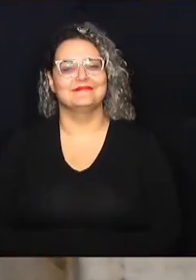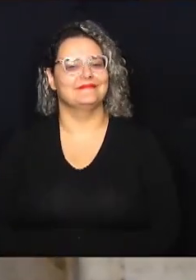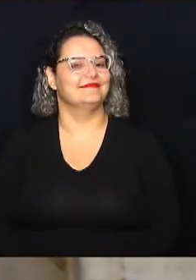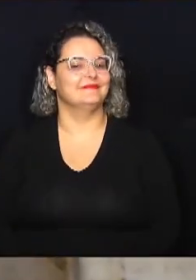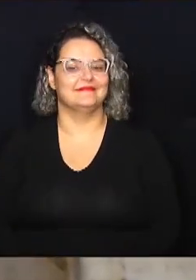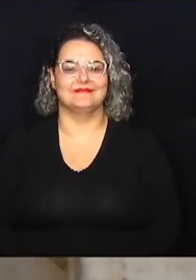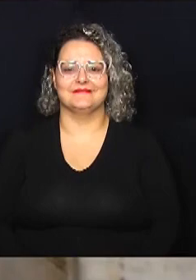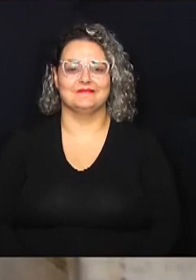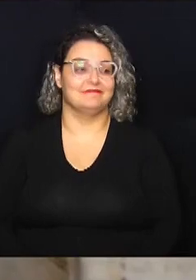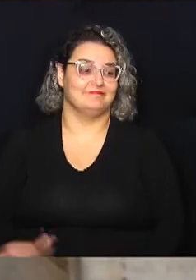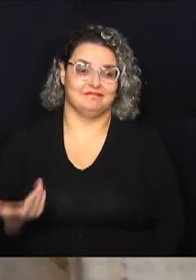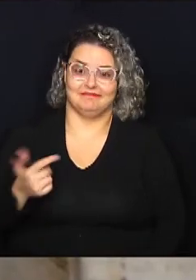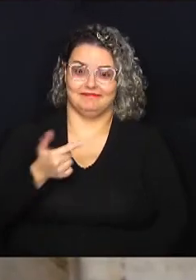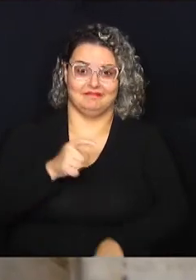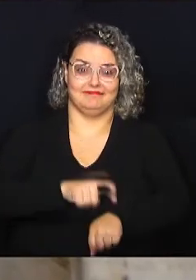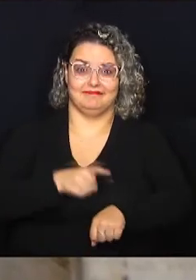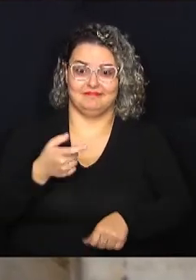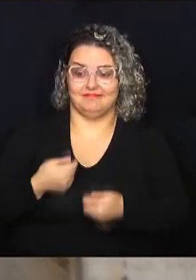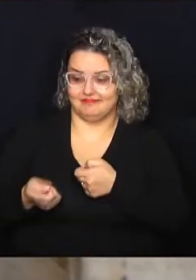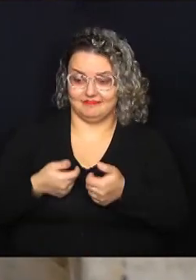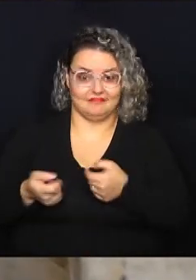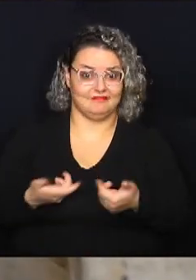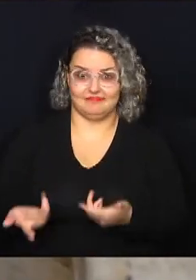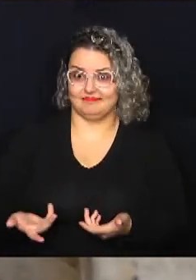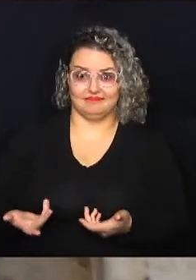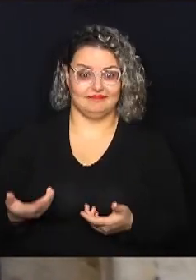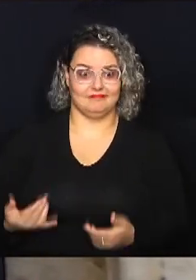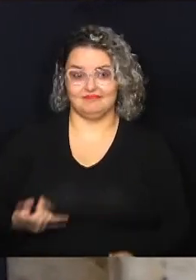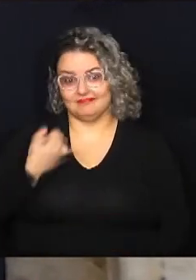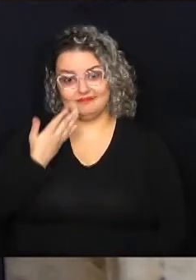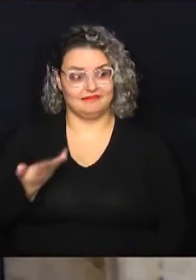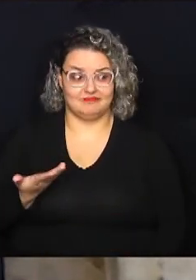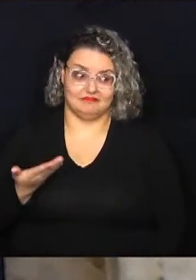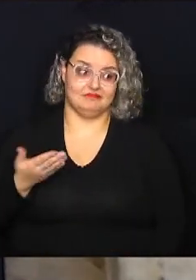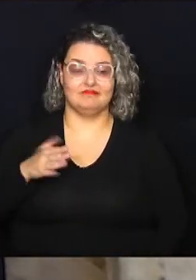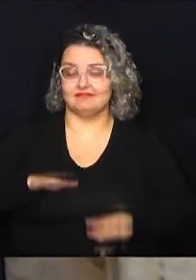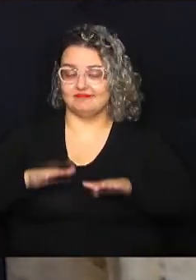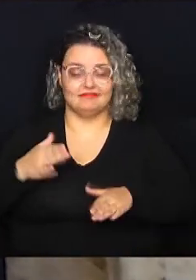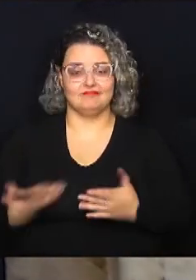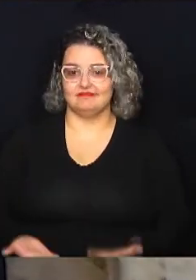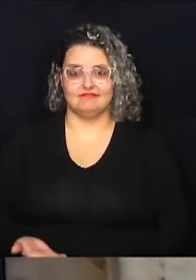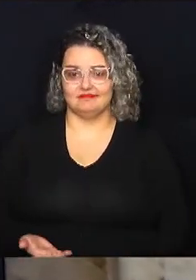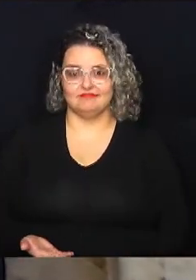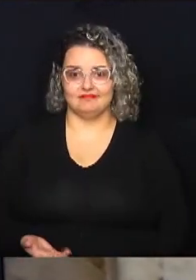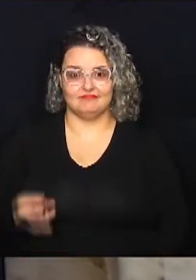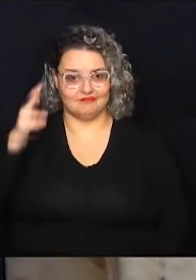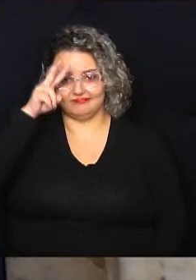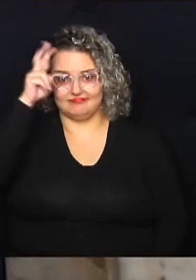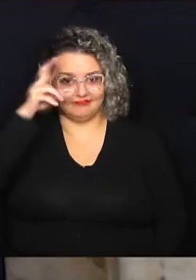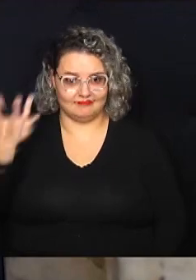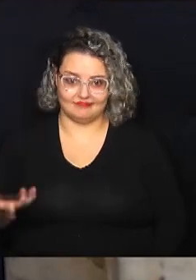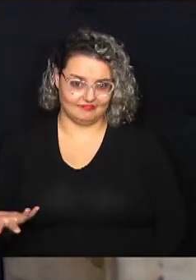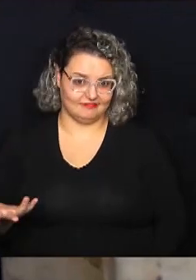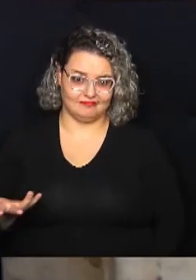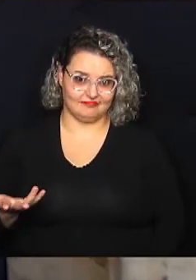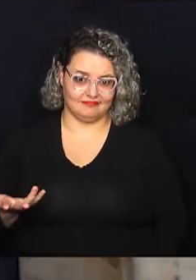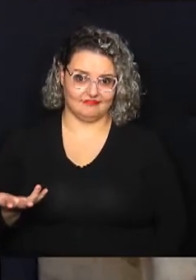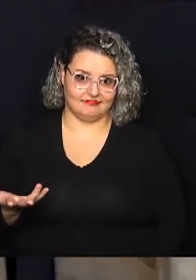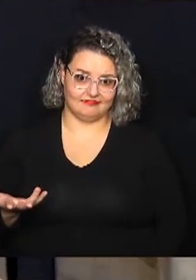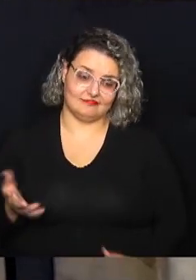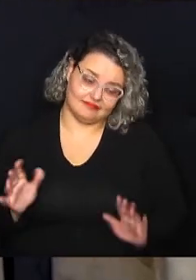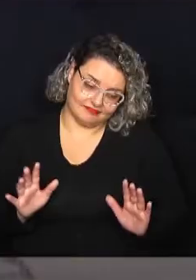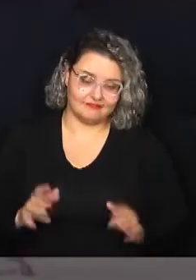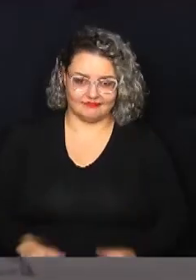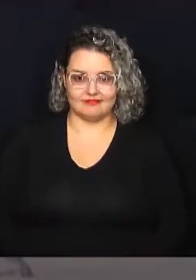é sem tempo é muito tempo de uso é todo tempo fica aqui no celular né então não é às vezes não é viável Mas